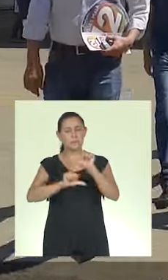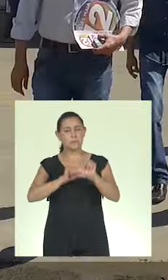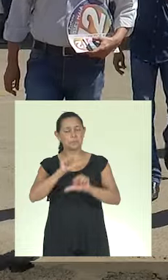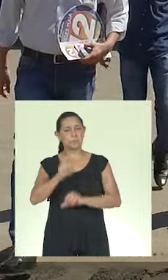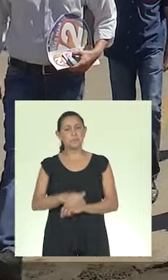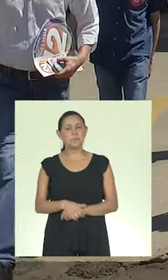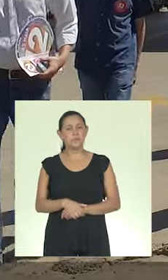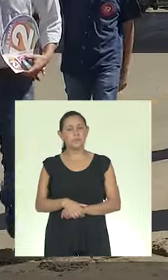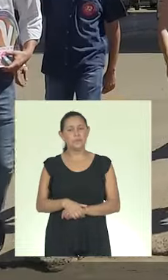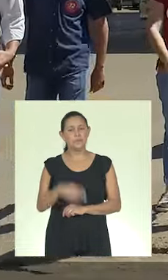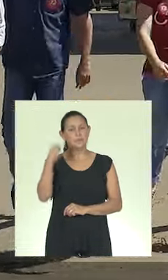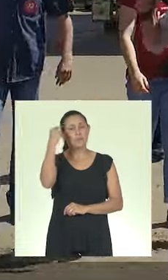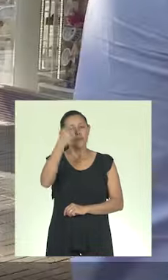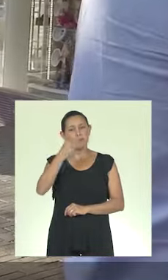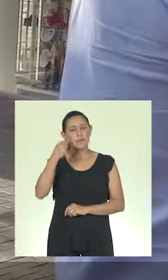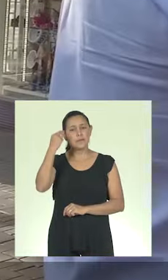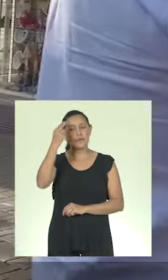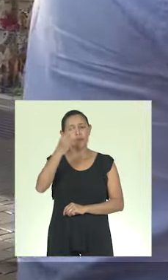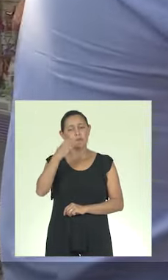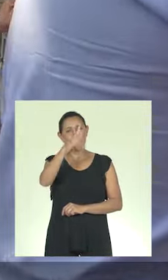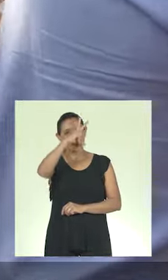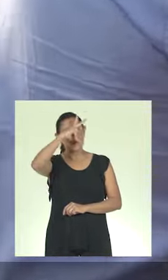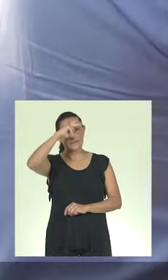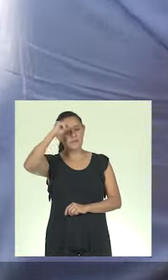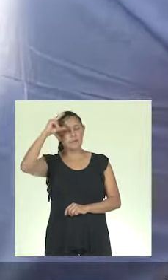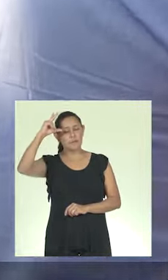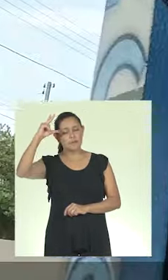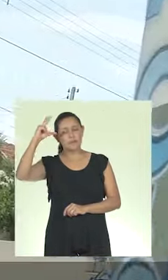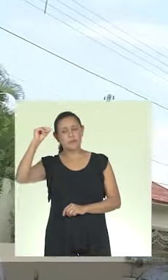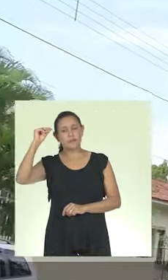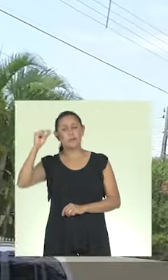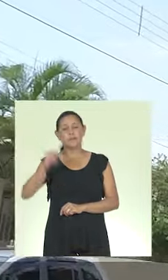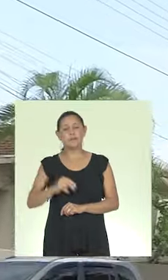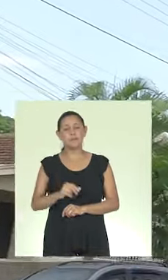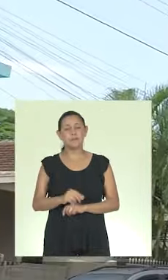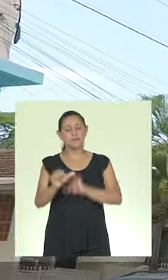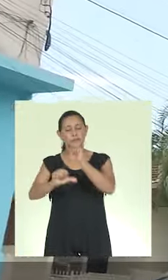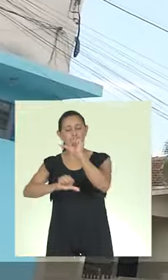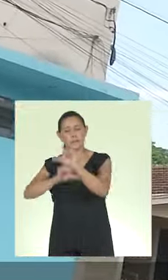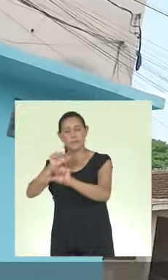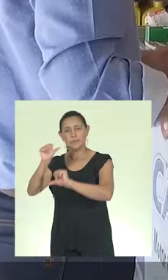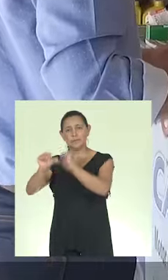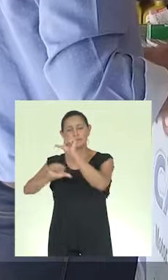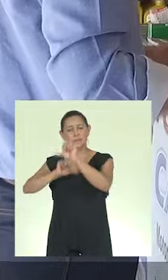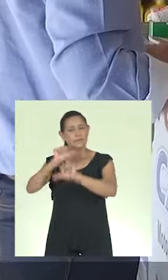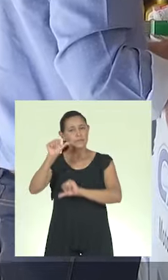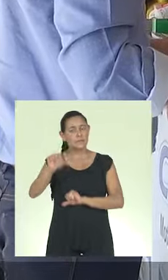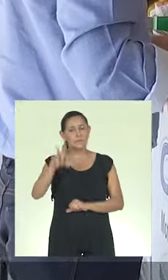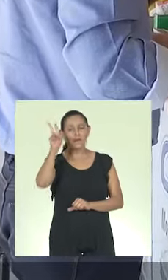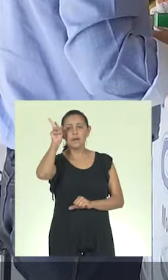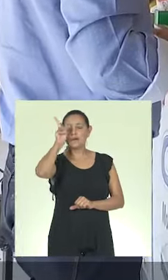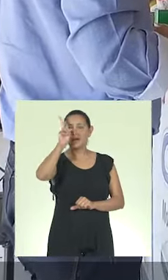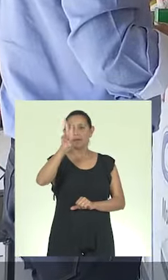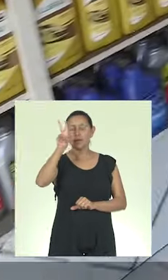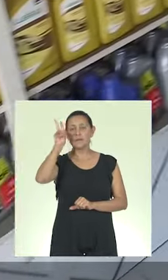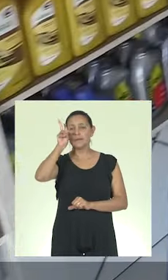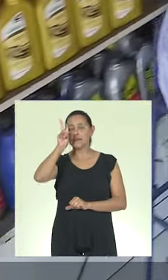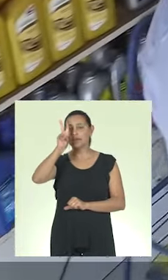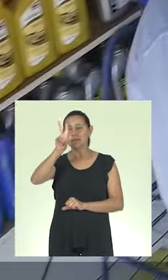Ulisses Maia, prefeito, pra mudar essa história. Maringá